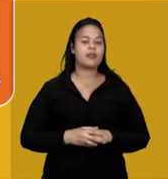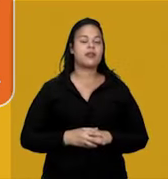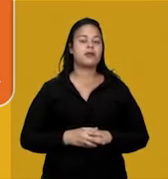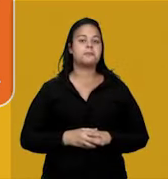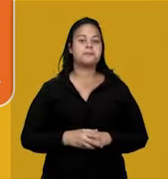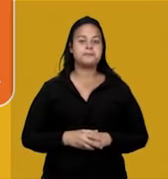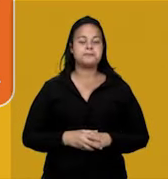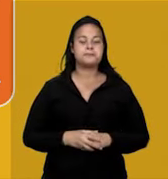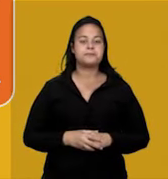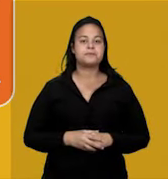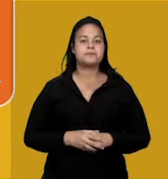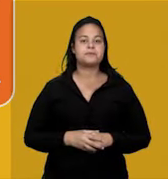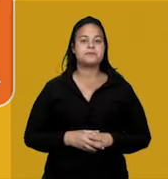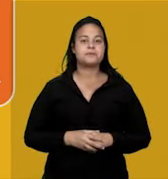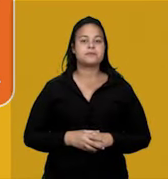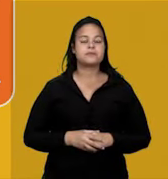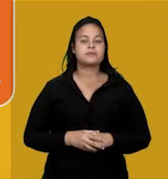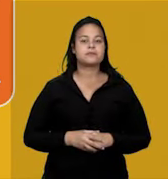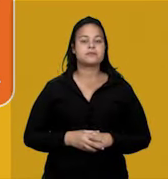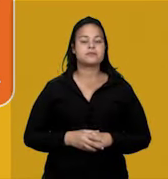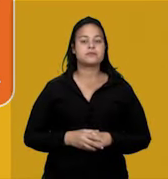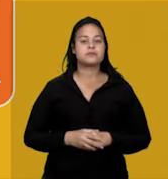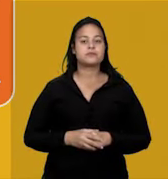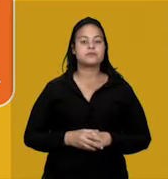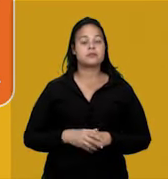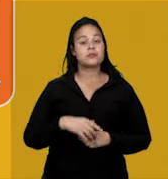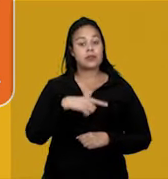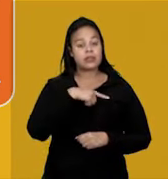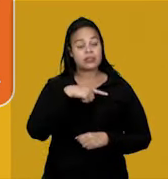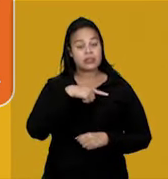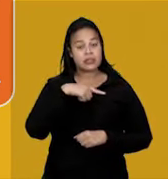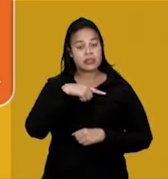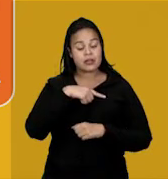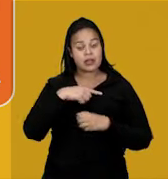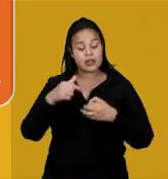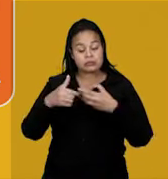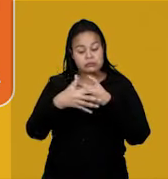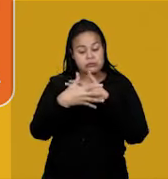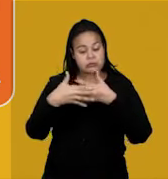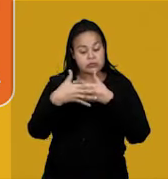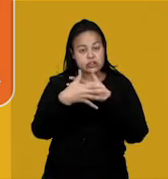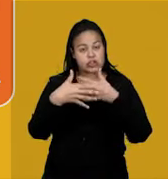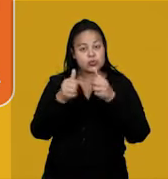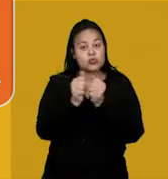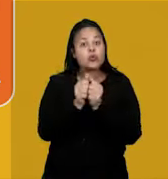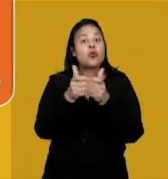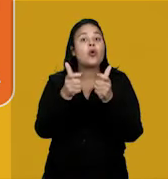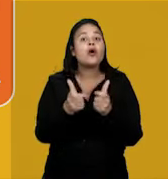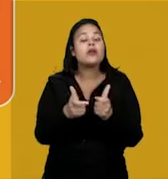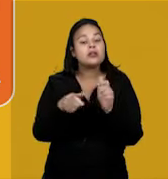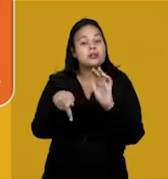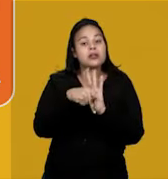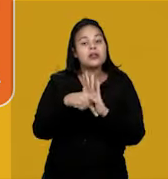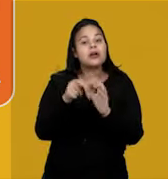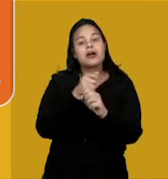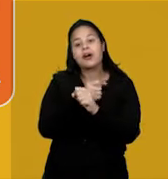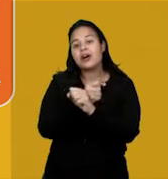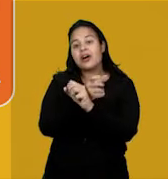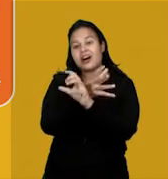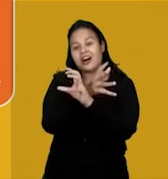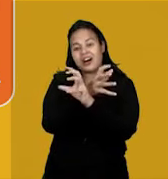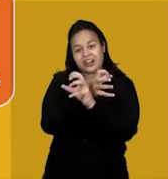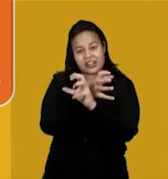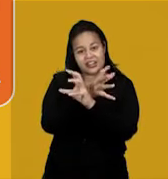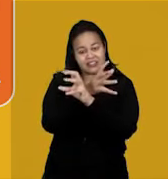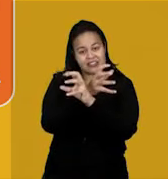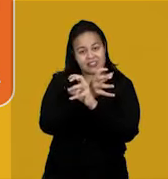ele vai formar a maior parte desse tecido, ele está junto do esqueleto. Então, se ele está junto